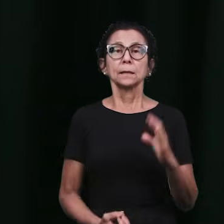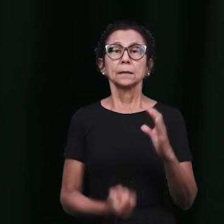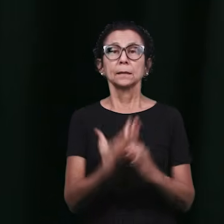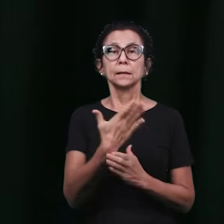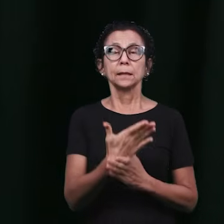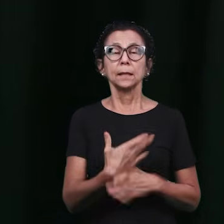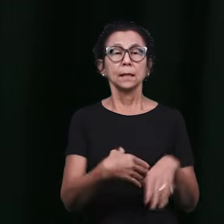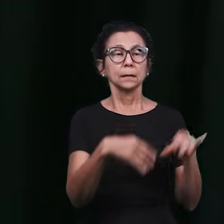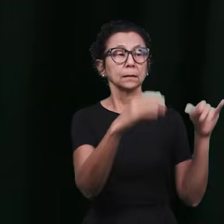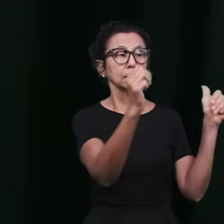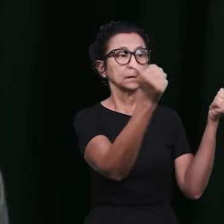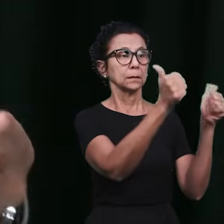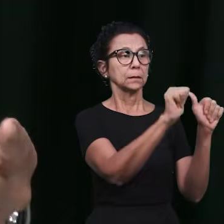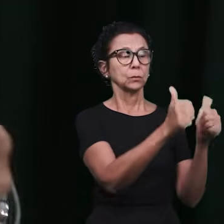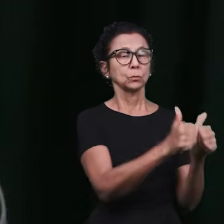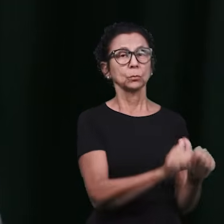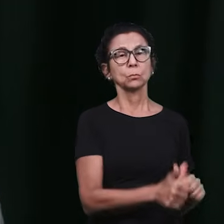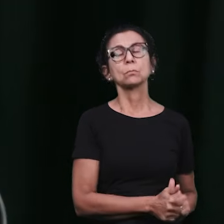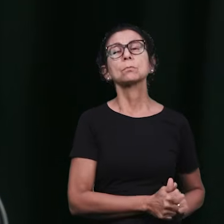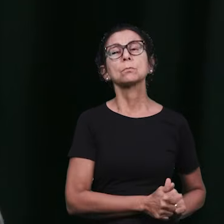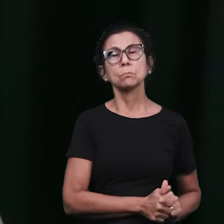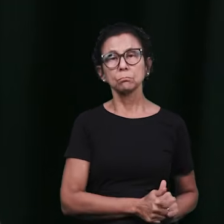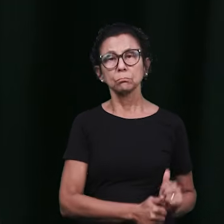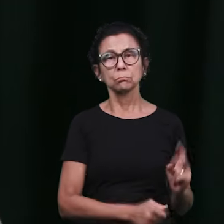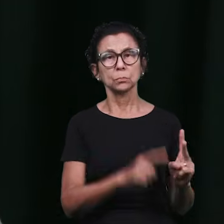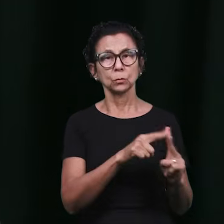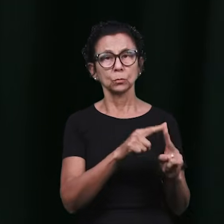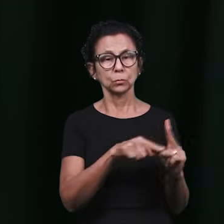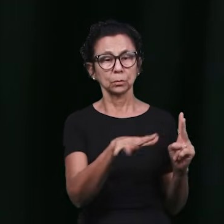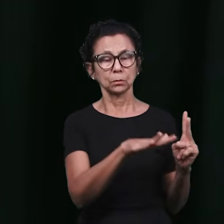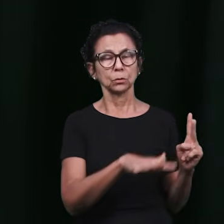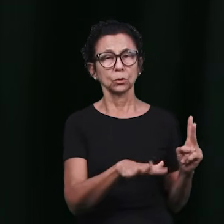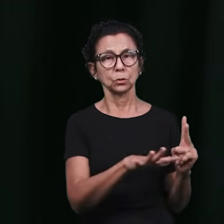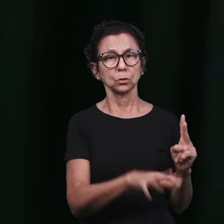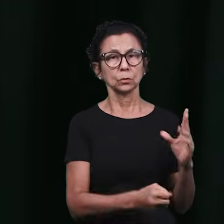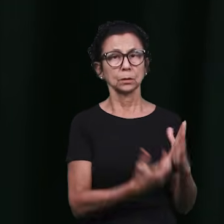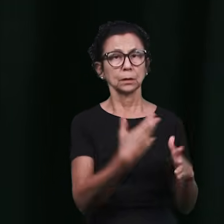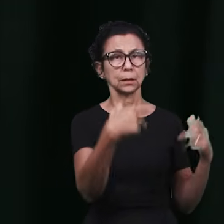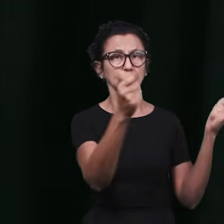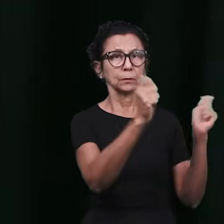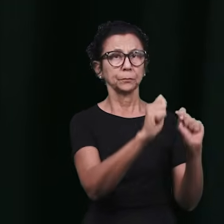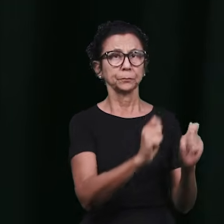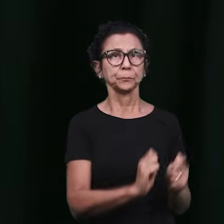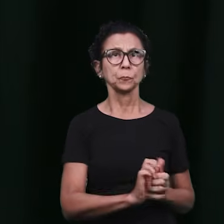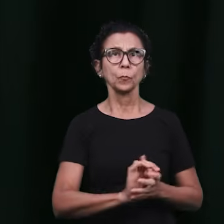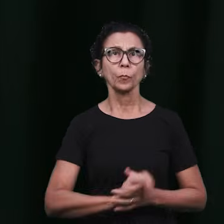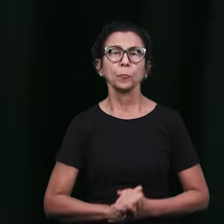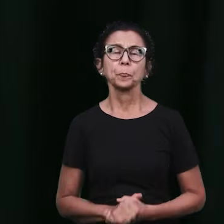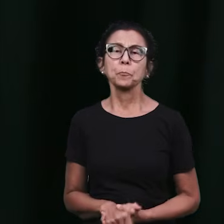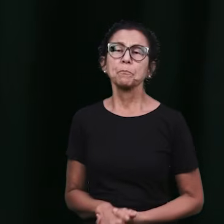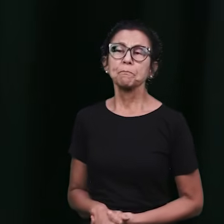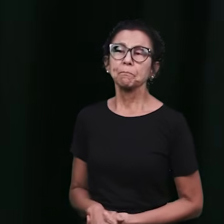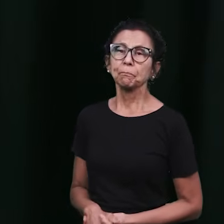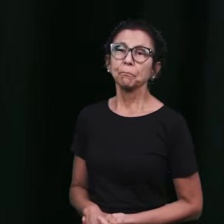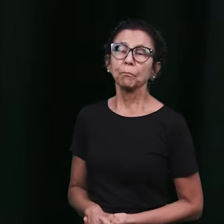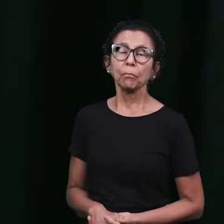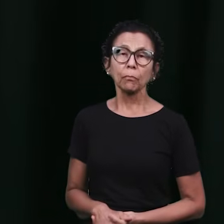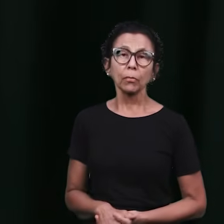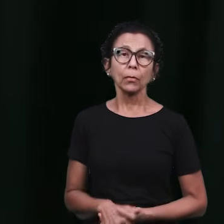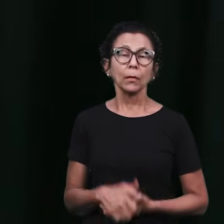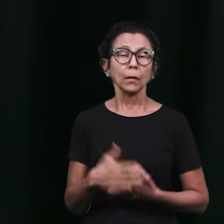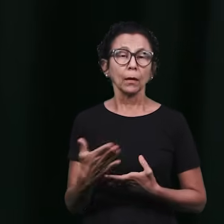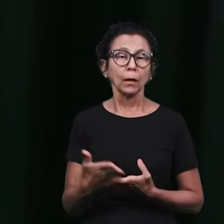Ele estabeleceu ali em 2 lugares, ali, bezerro de ouro, para que o povo